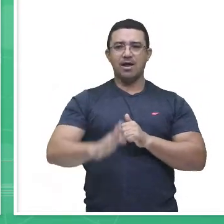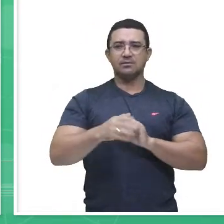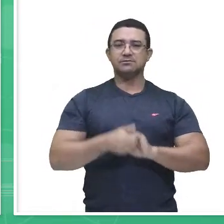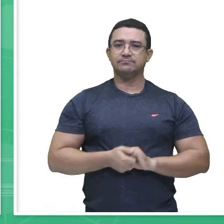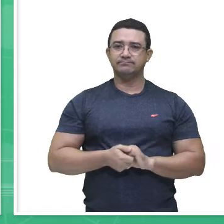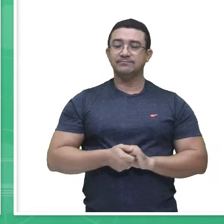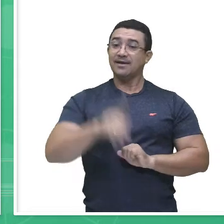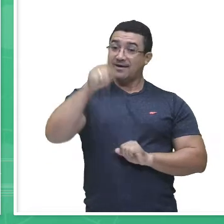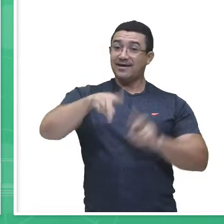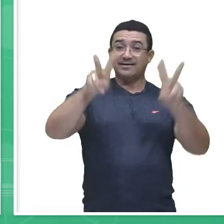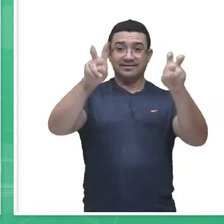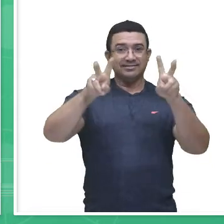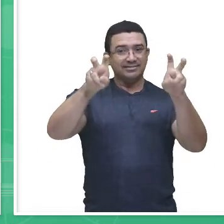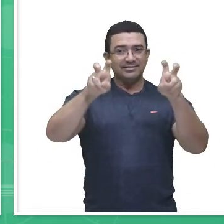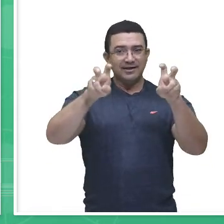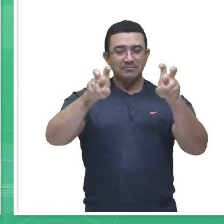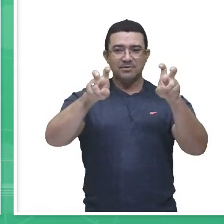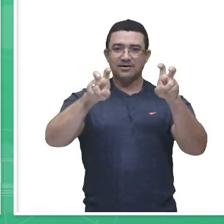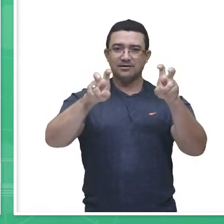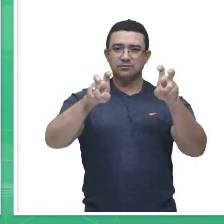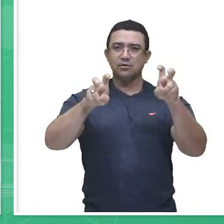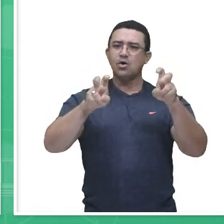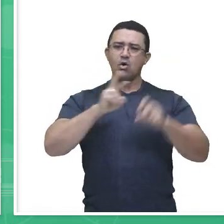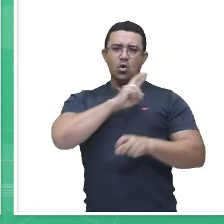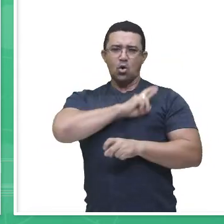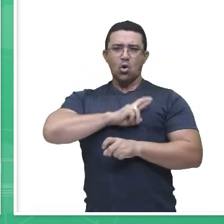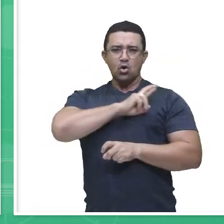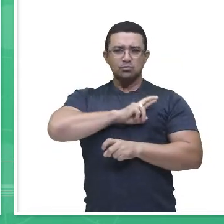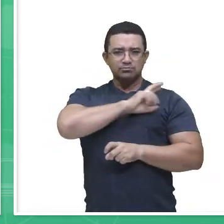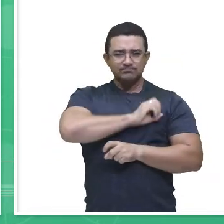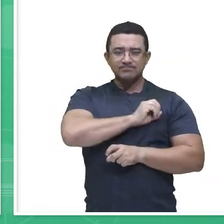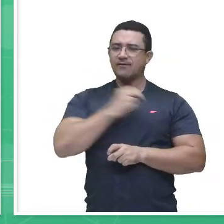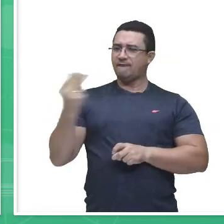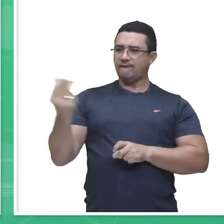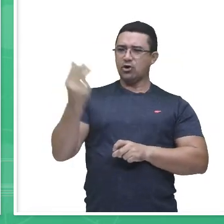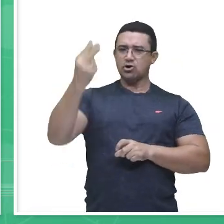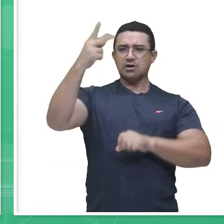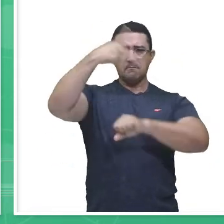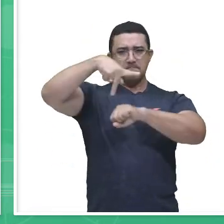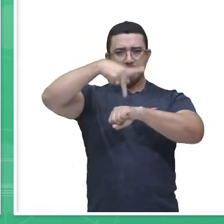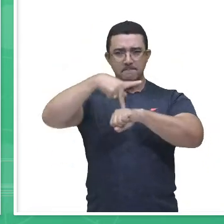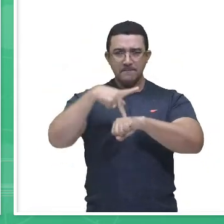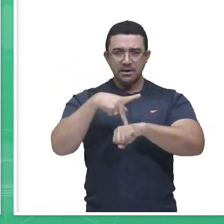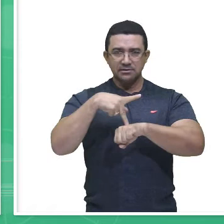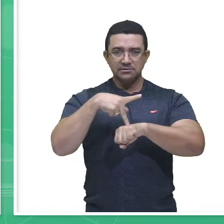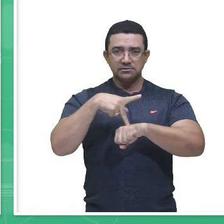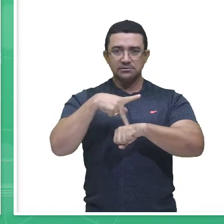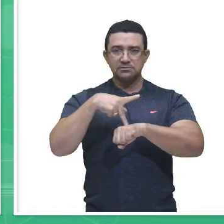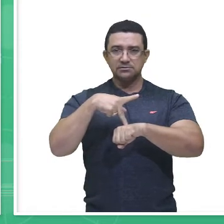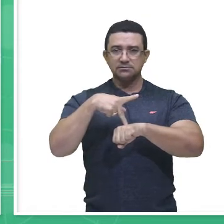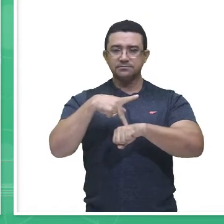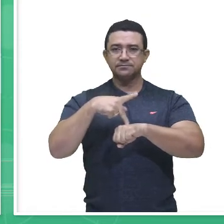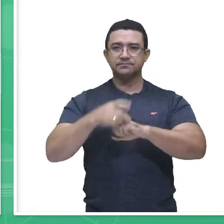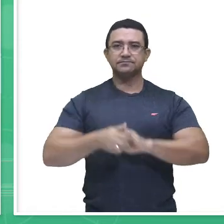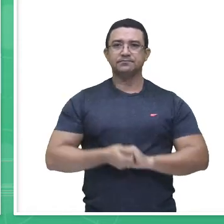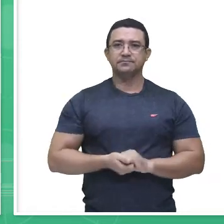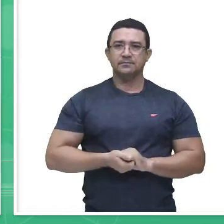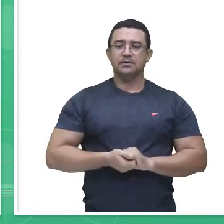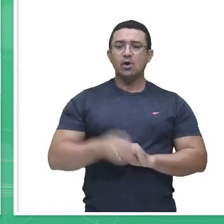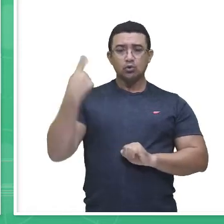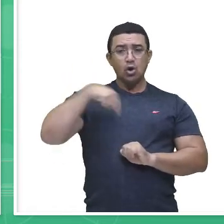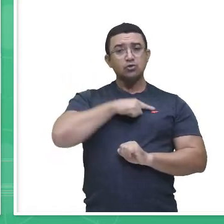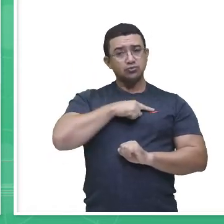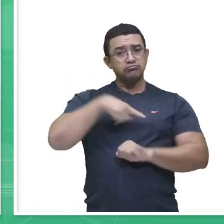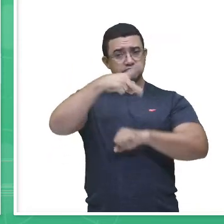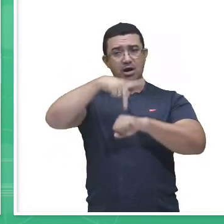uma temática, uma tônica do romantismo, valorizar o nosso país, a nossa nação, né? Um ufanismo, nosso país é o